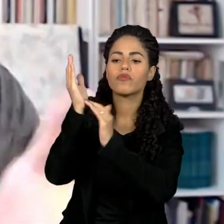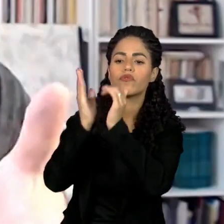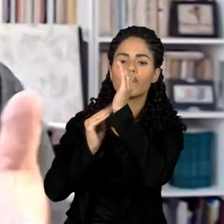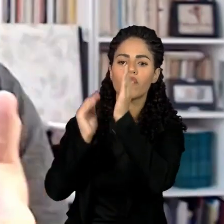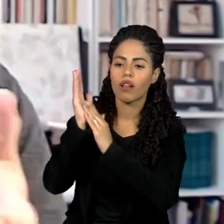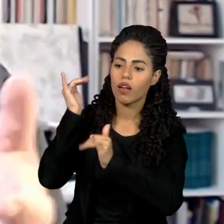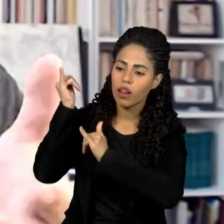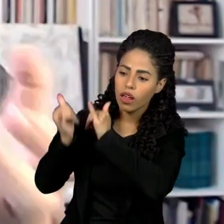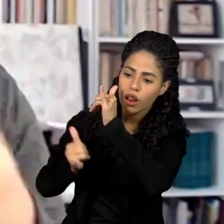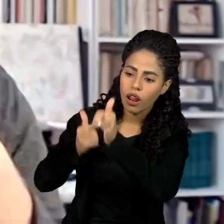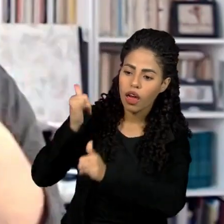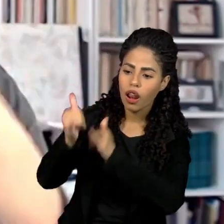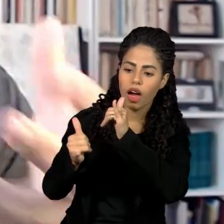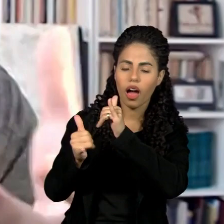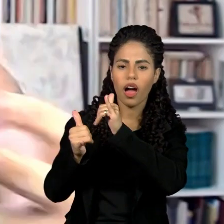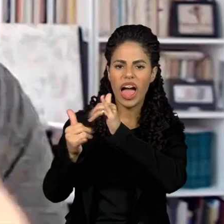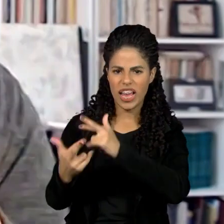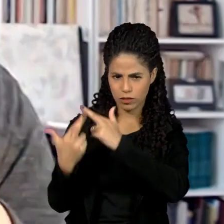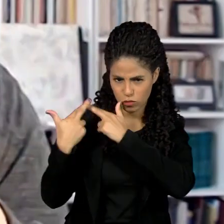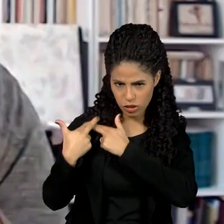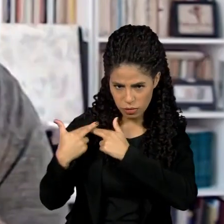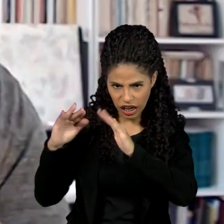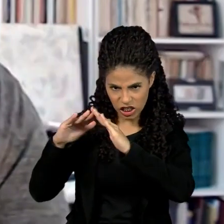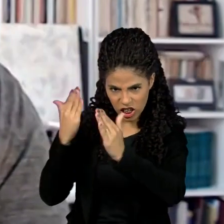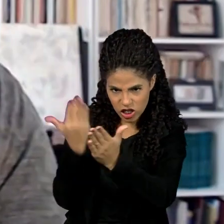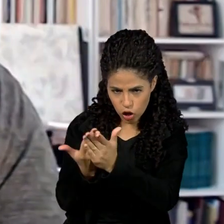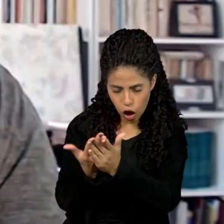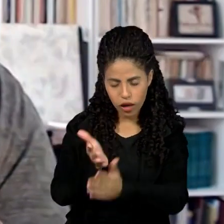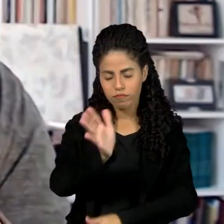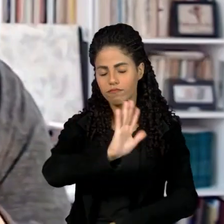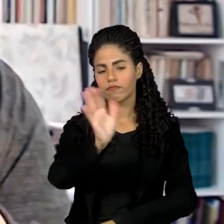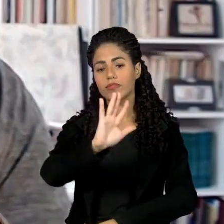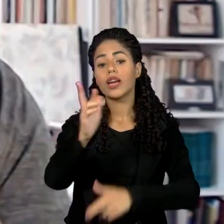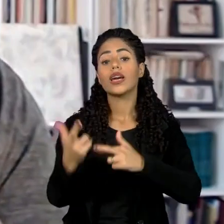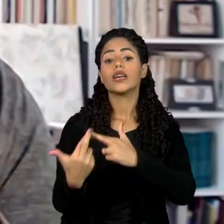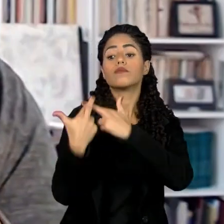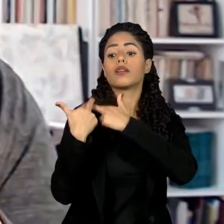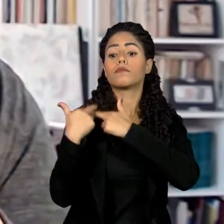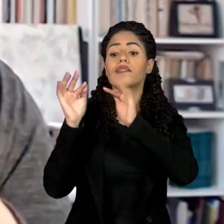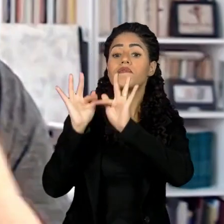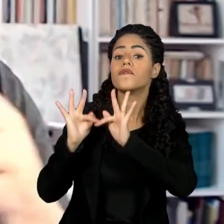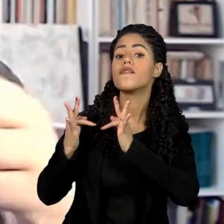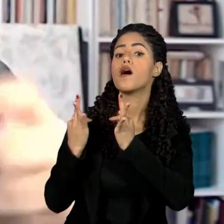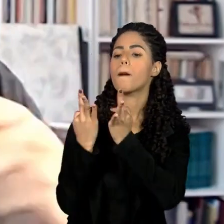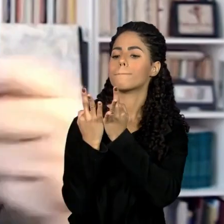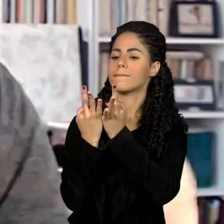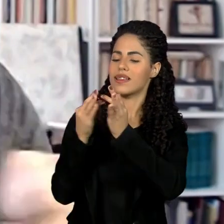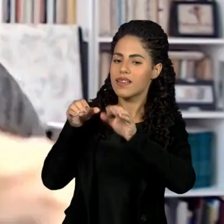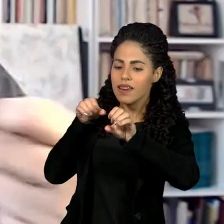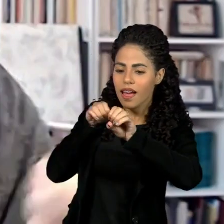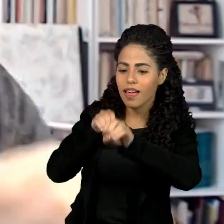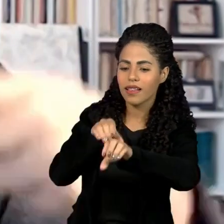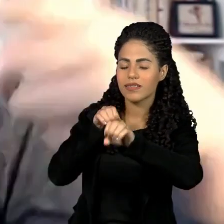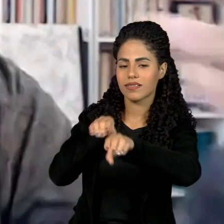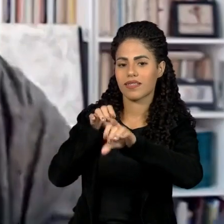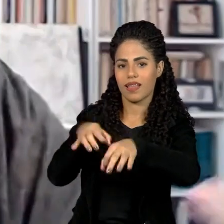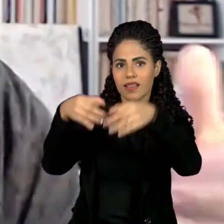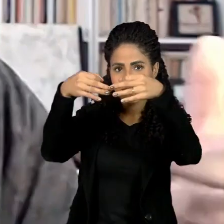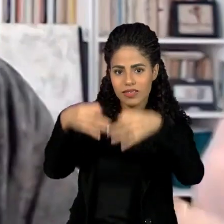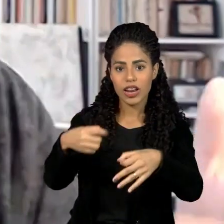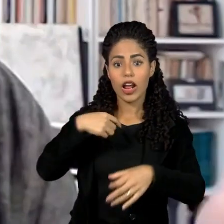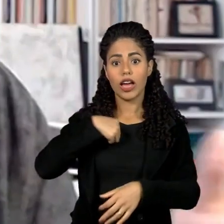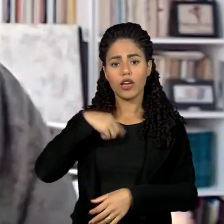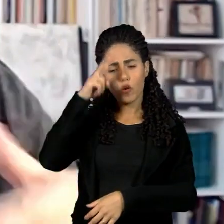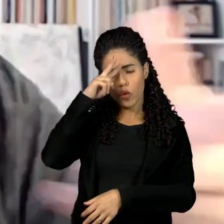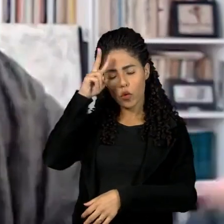não é da escola, o papel é da família, né? Eu costumo dizer que o folclore não entrou na minha vida a primeira vez que eu